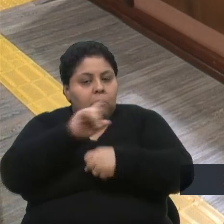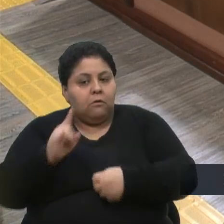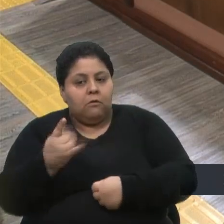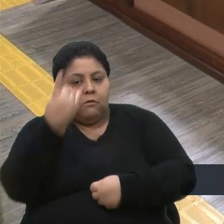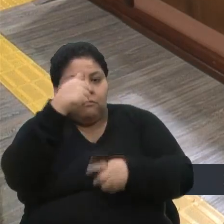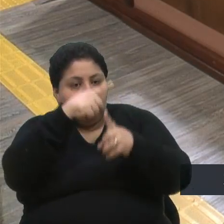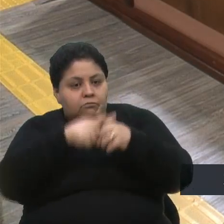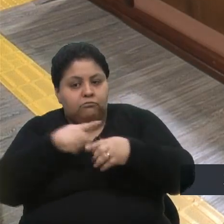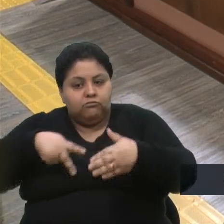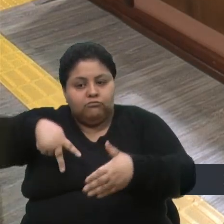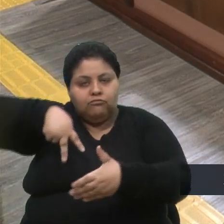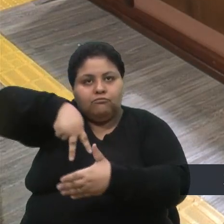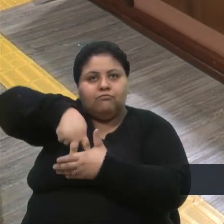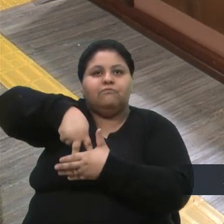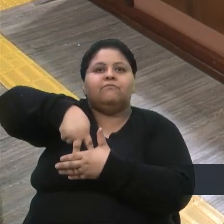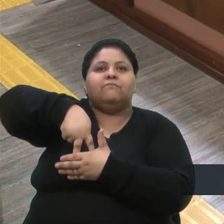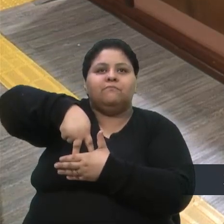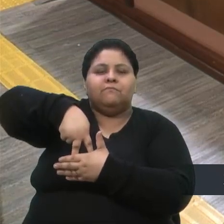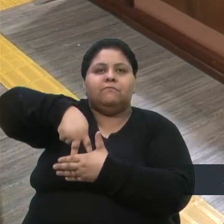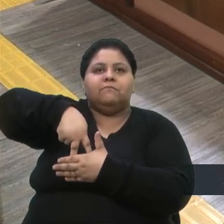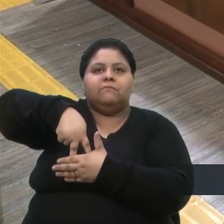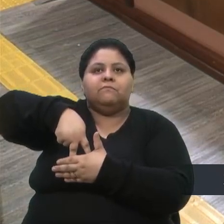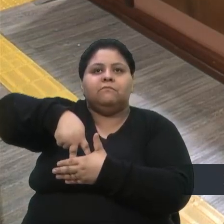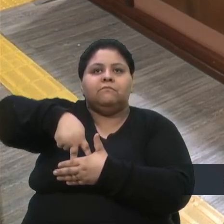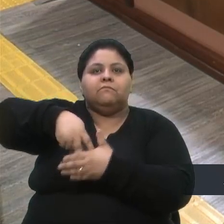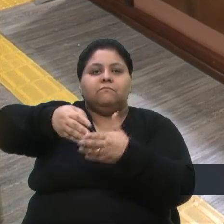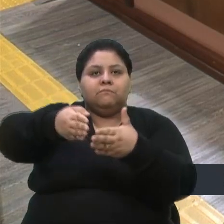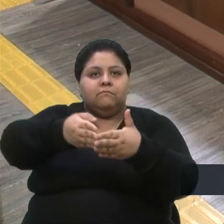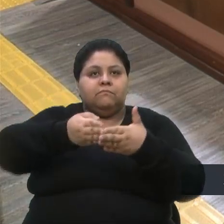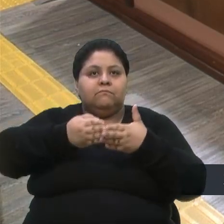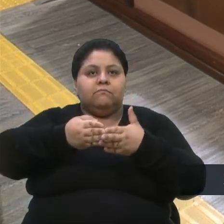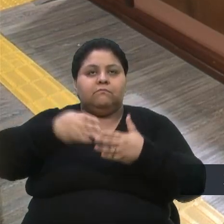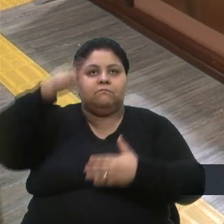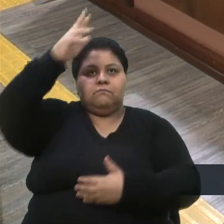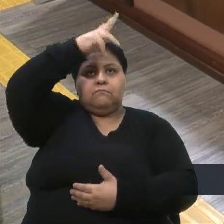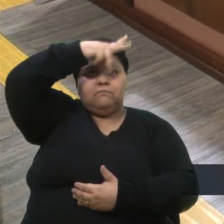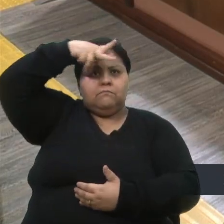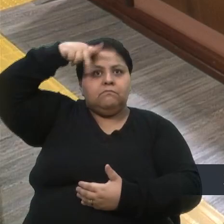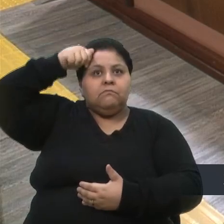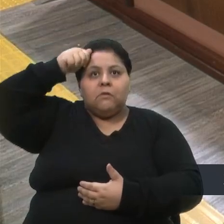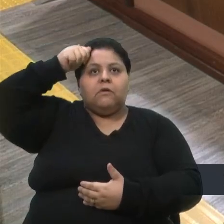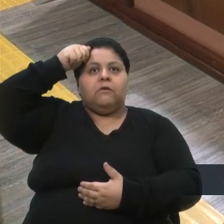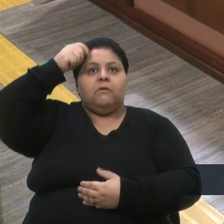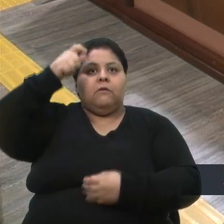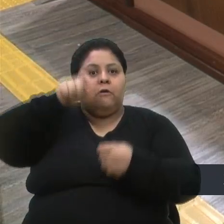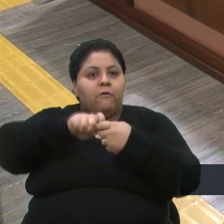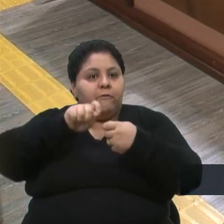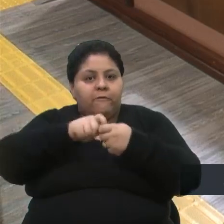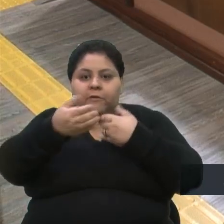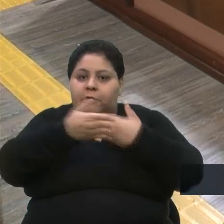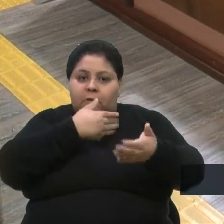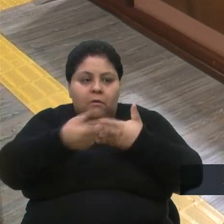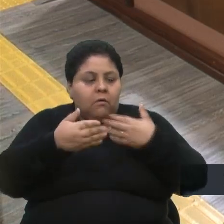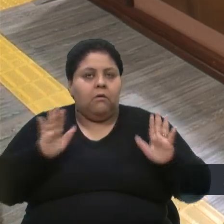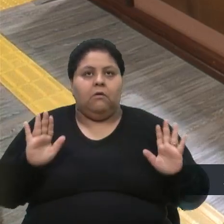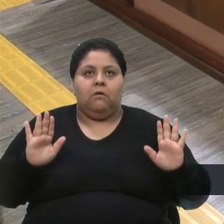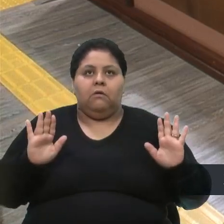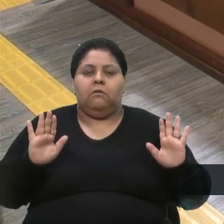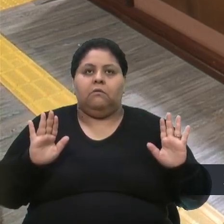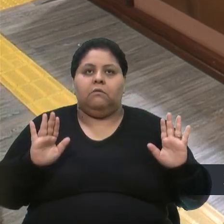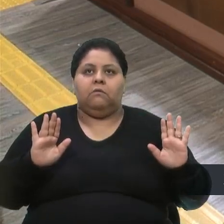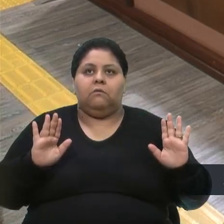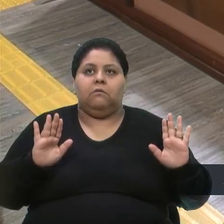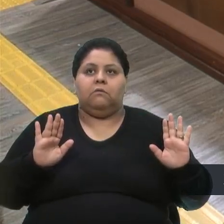tenhamos que subir aqui na tribuna para pedir para a prefeitura se mexer. para que saia realmente